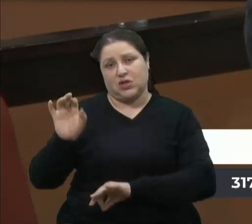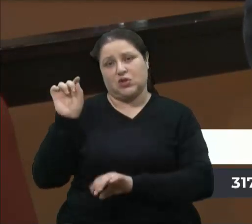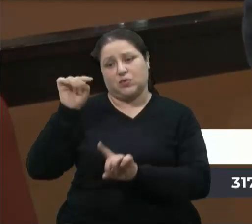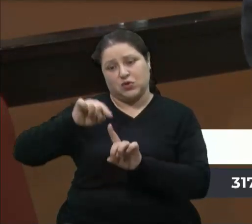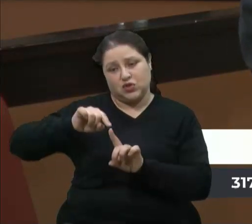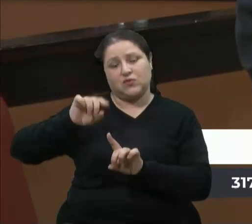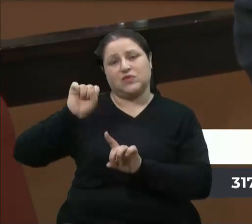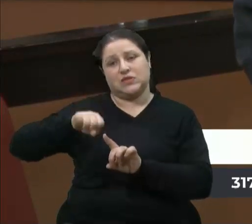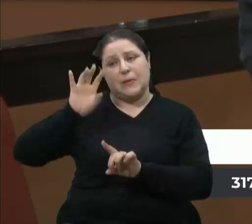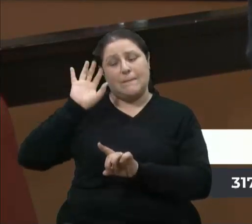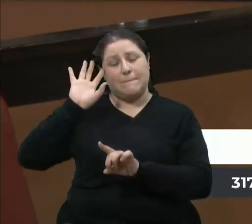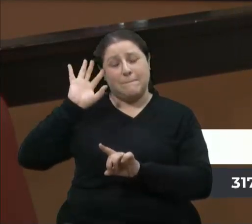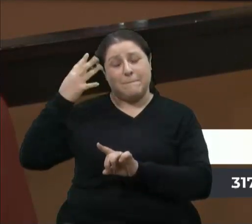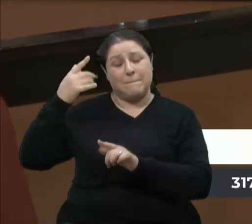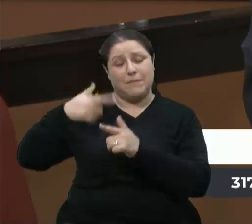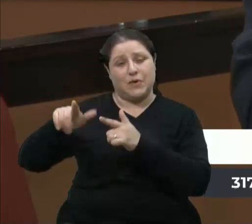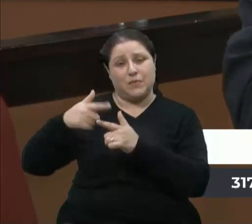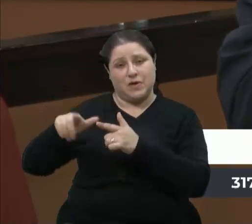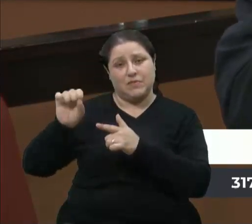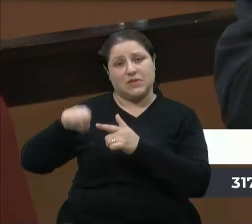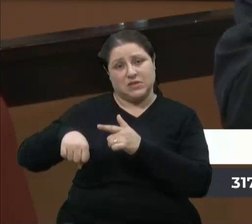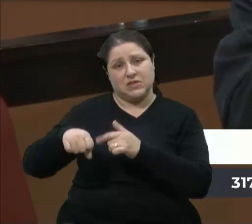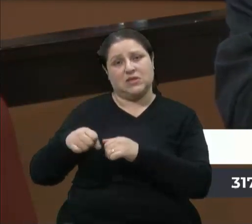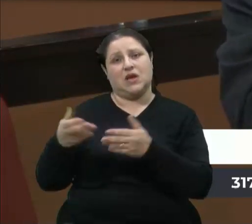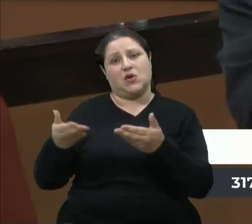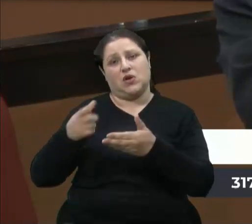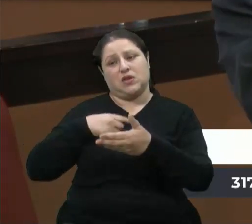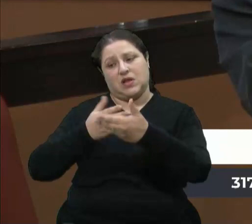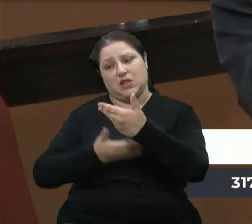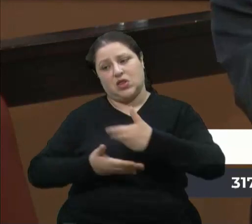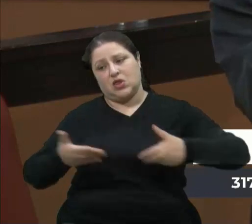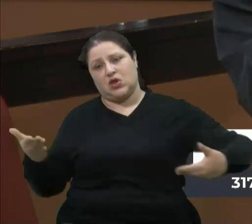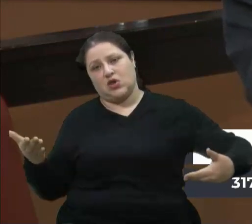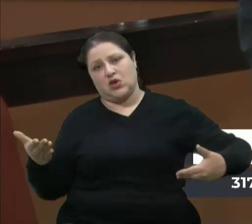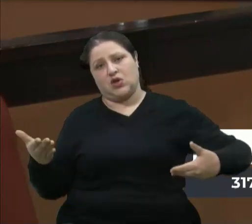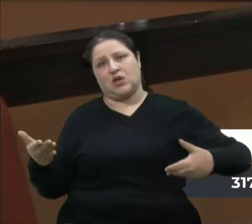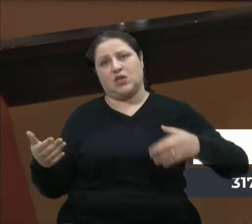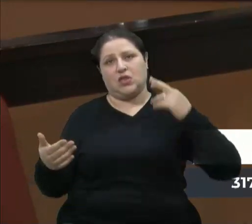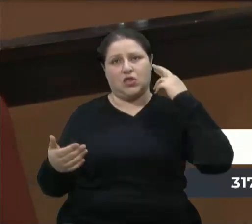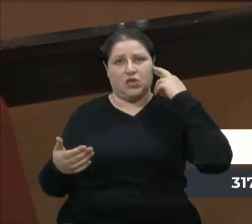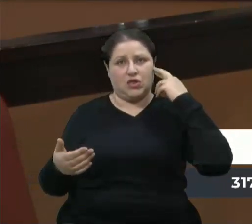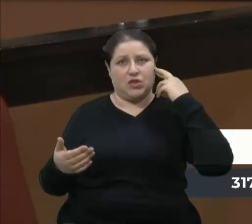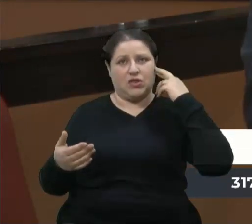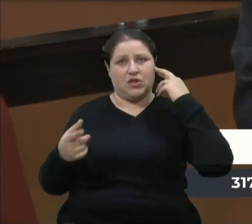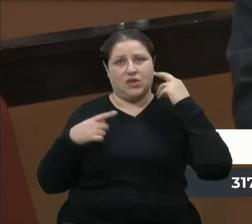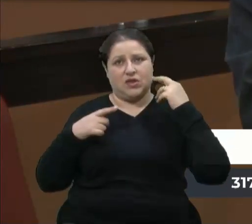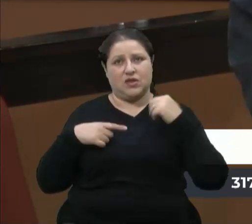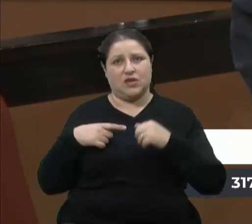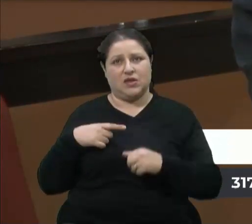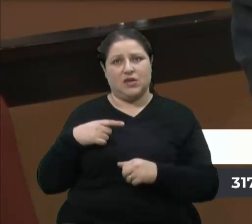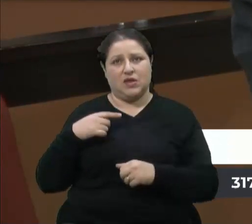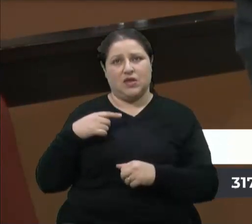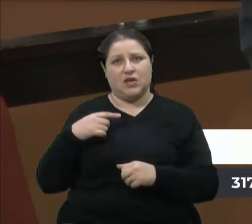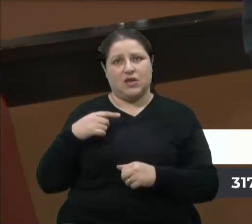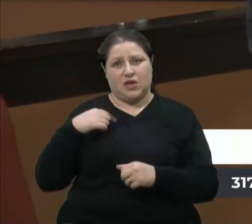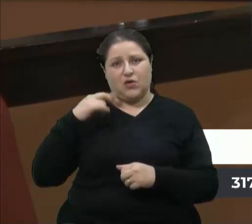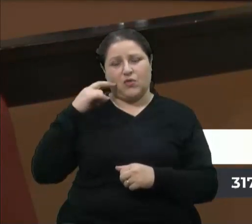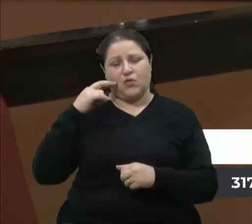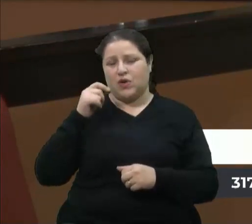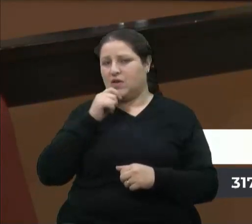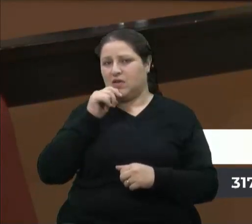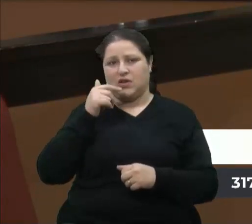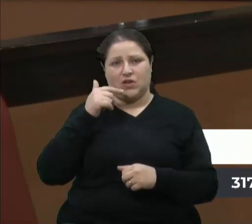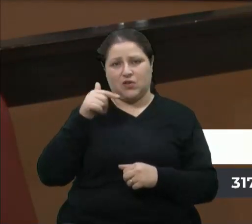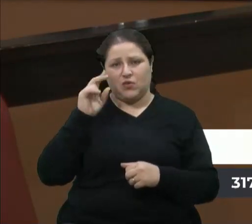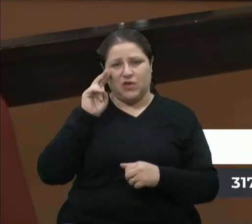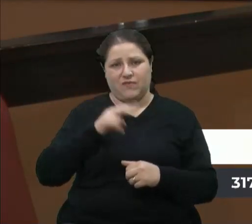problema. Permuta, agora dá de novo do empresário lá em cima, vai ser feito. Eu não vi o projeto, mas eu